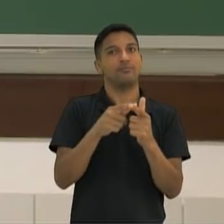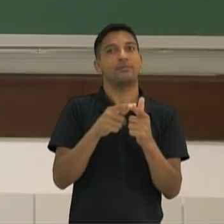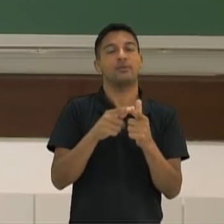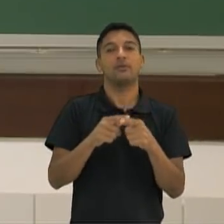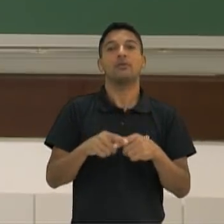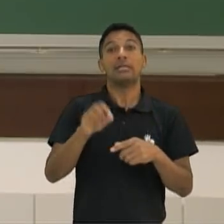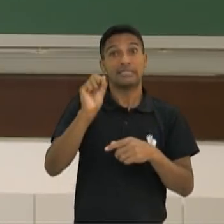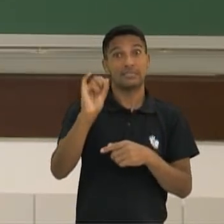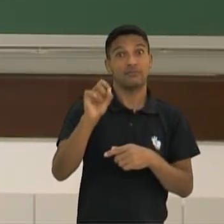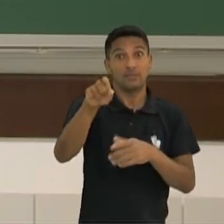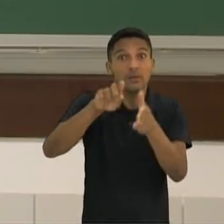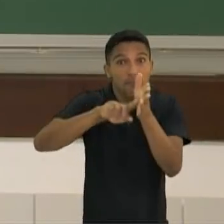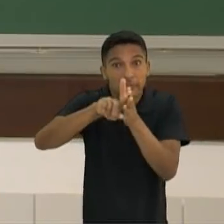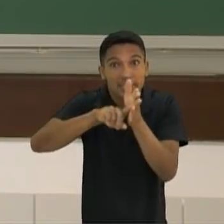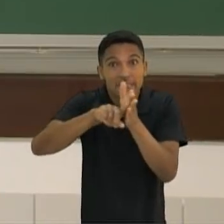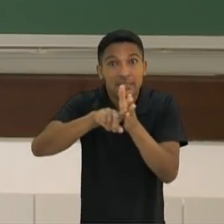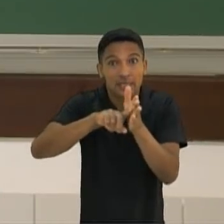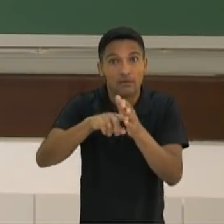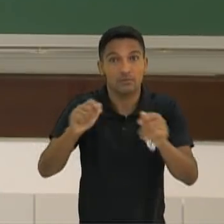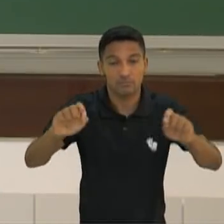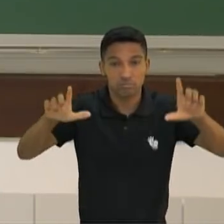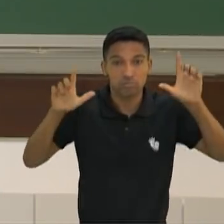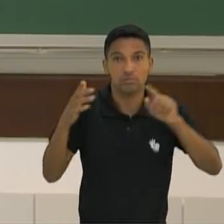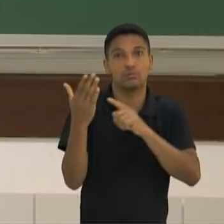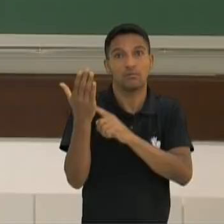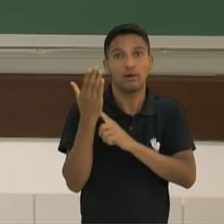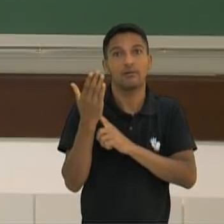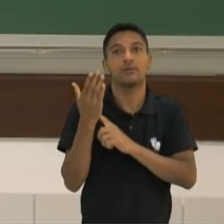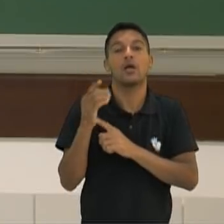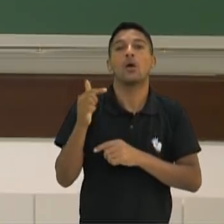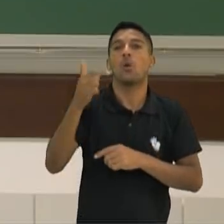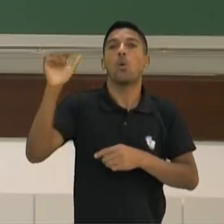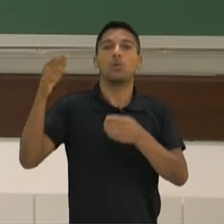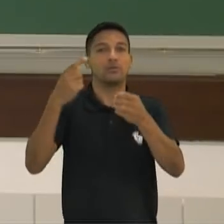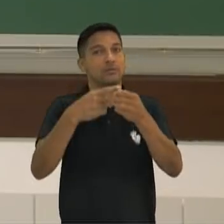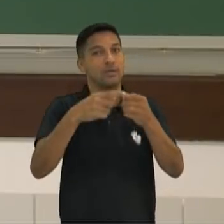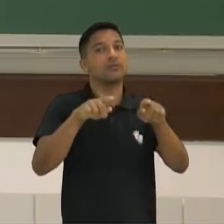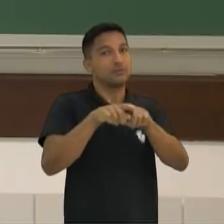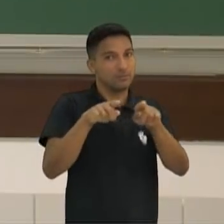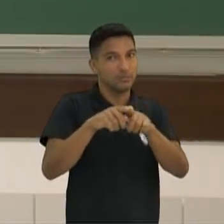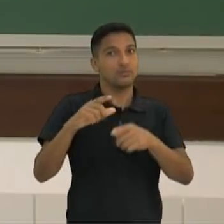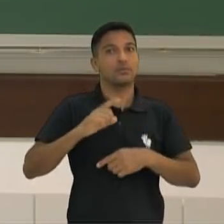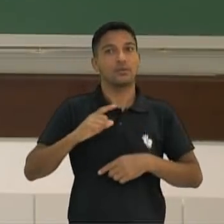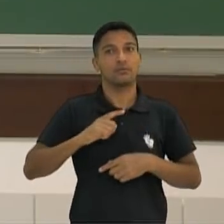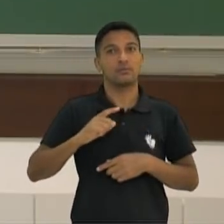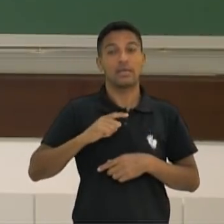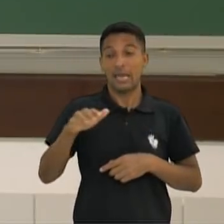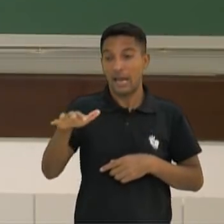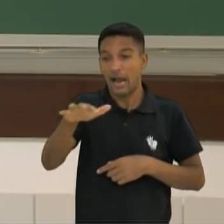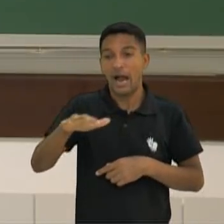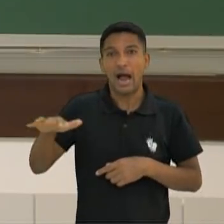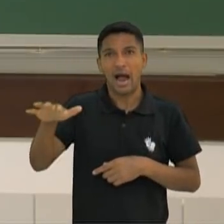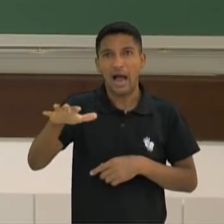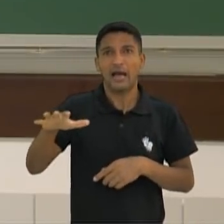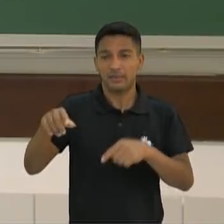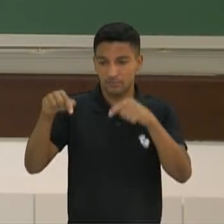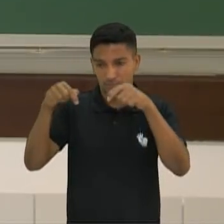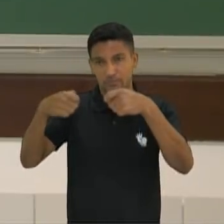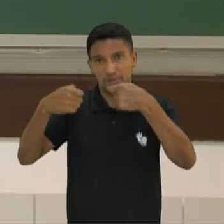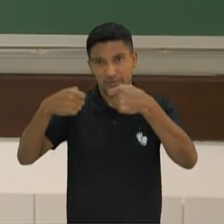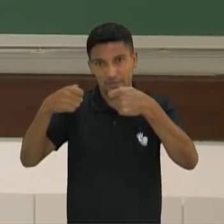você vai ver que também deve ter acontecido a mesma problemática de nós termos áreas que têm que ser literalmente fechadas